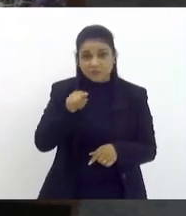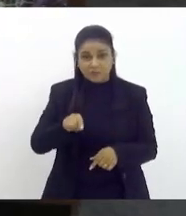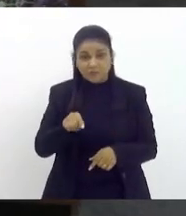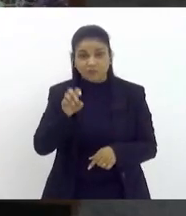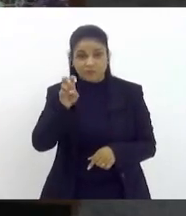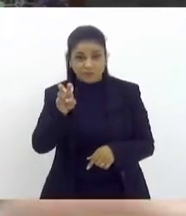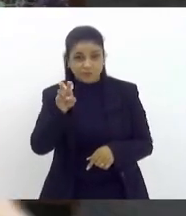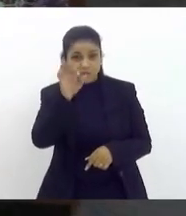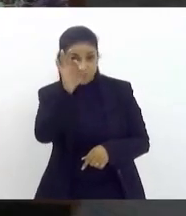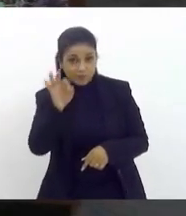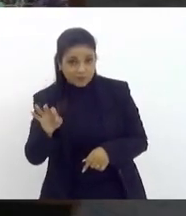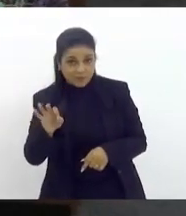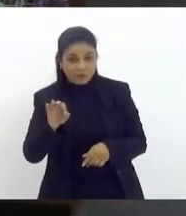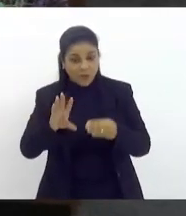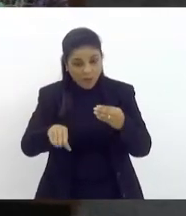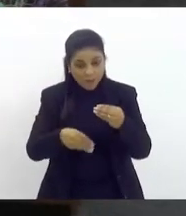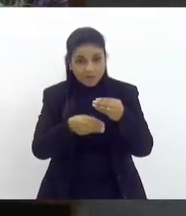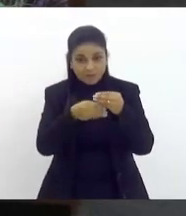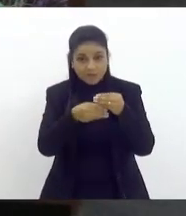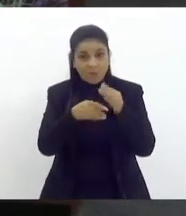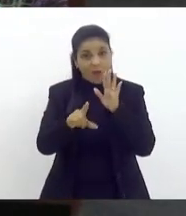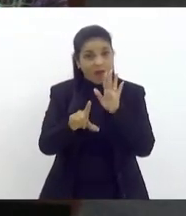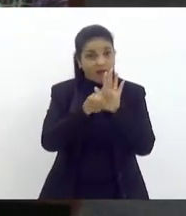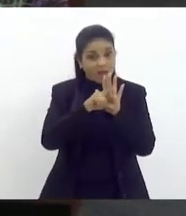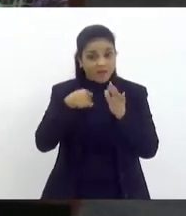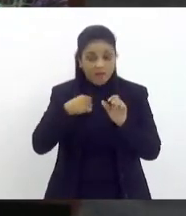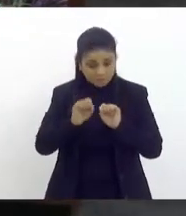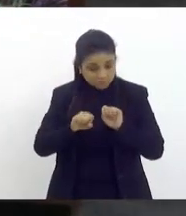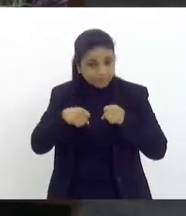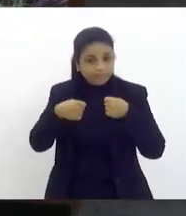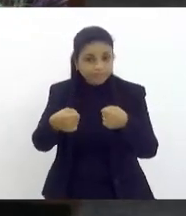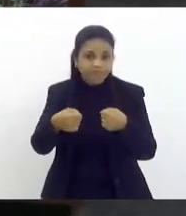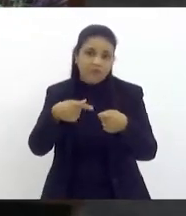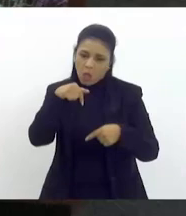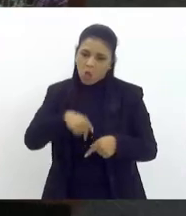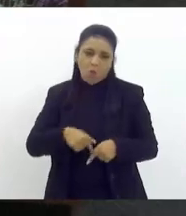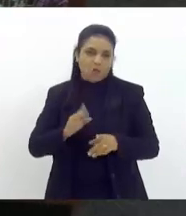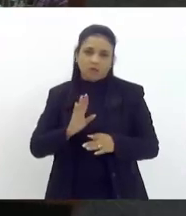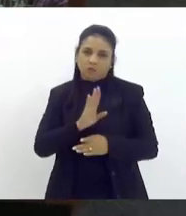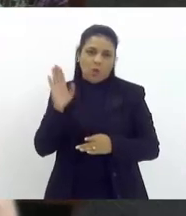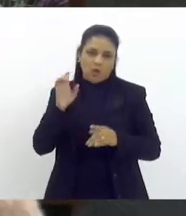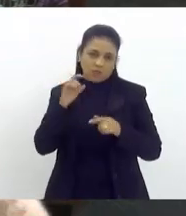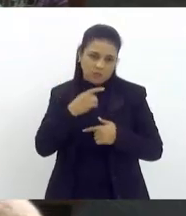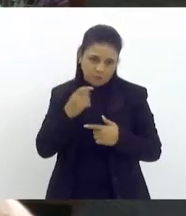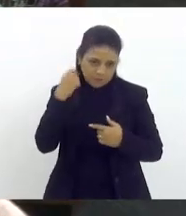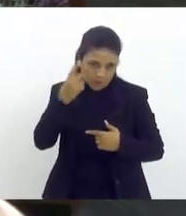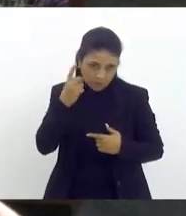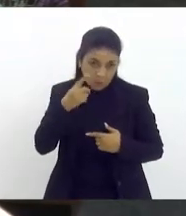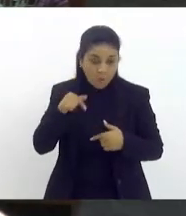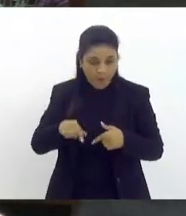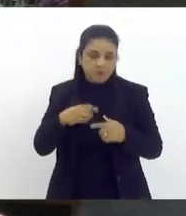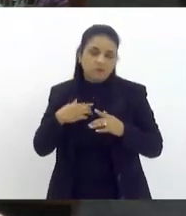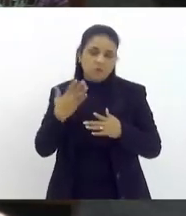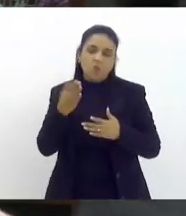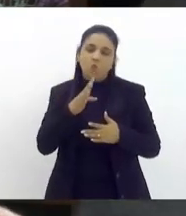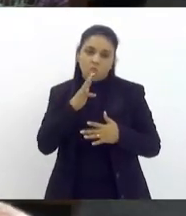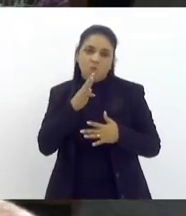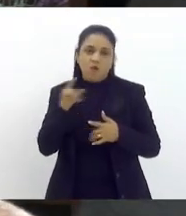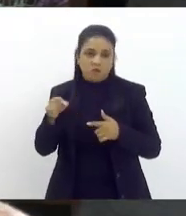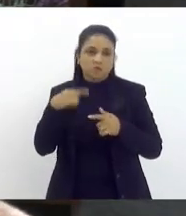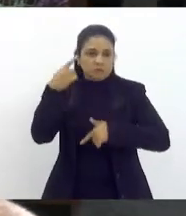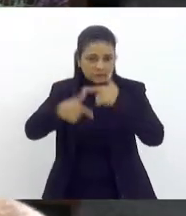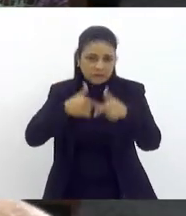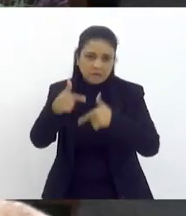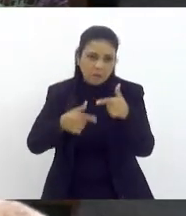recomposição uma lei que foi um esforço dessa casa eu nem que tava aqui mas eu reconheço que os deputados fizeram o seu papel agora muito me